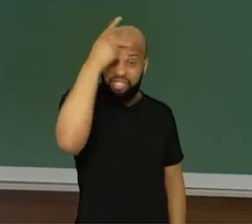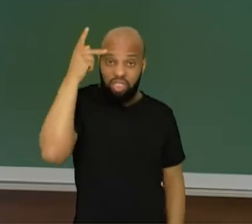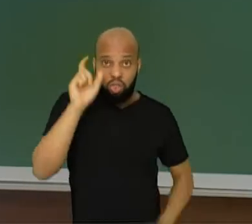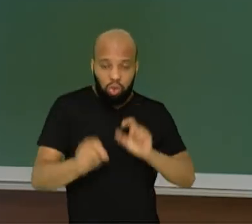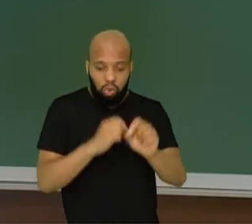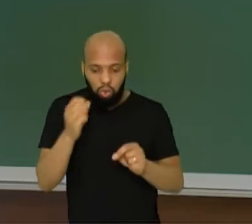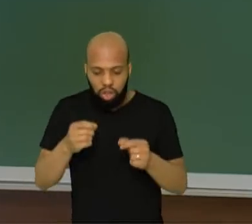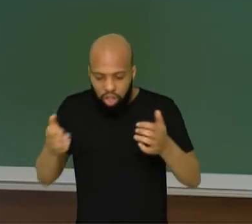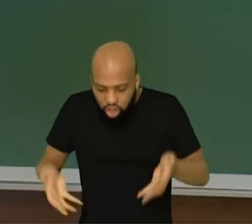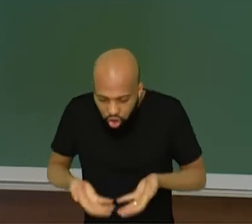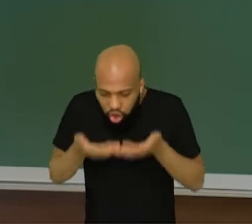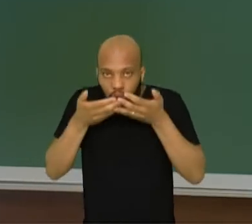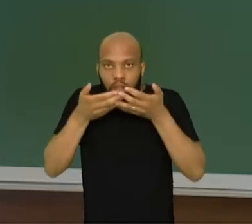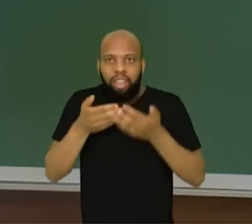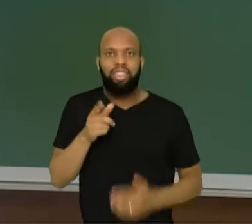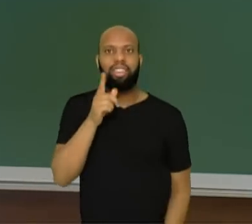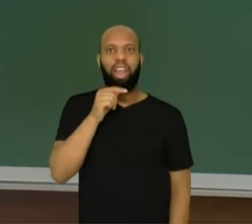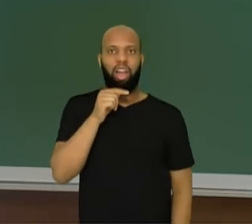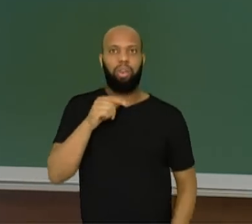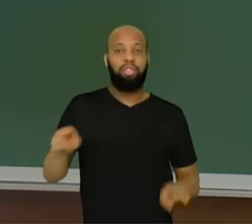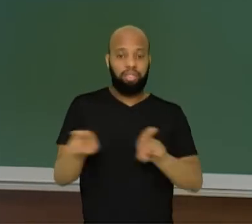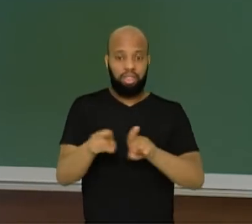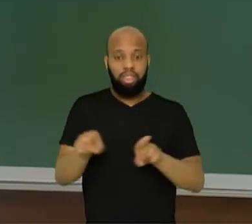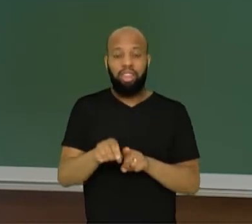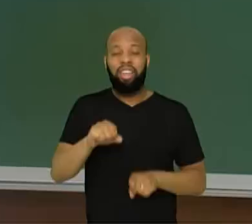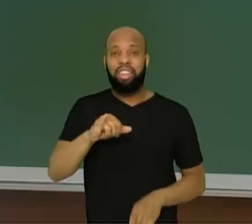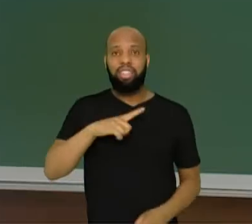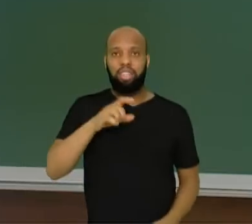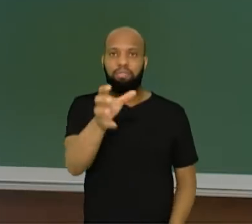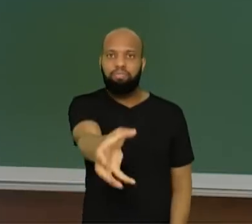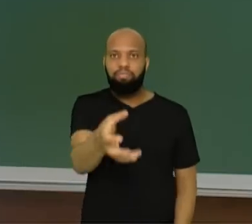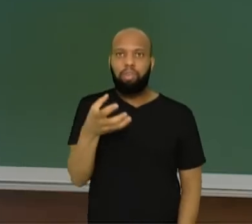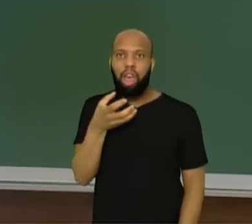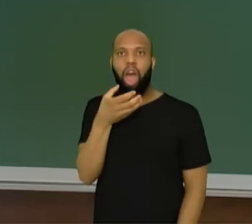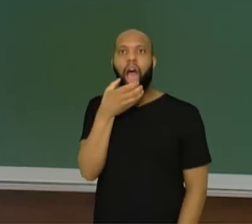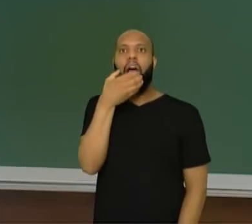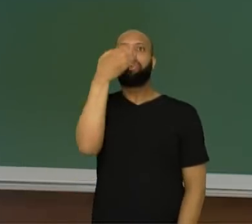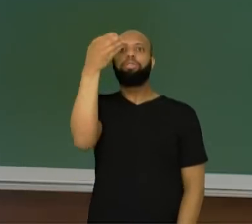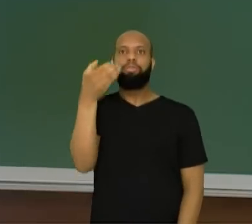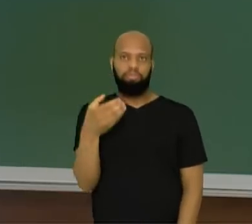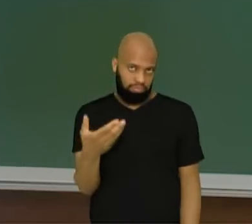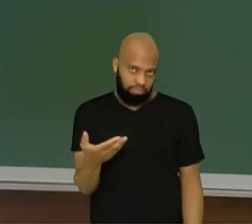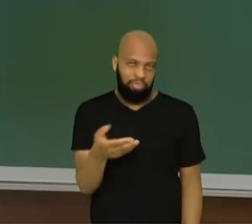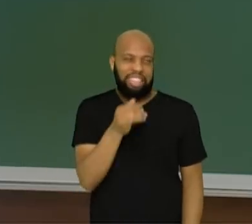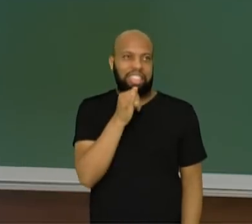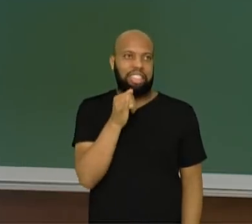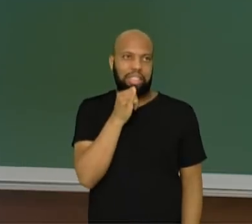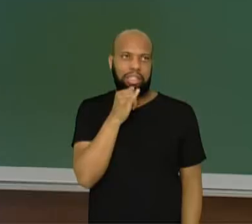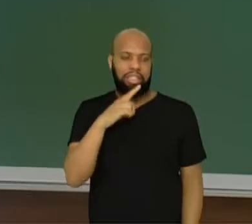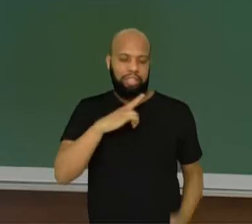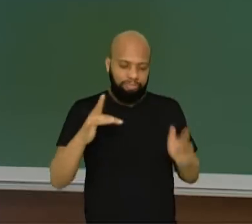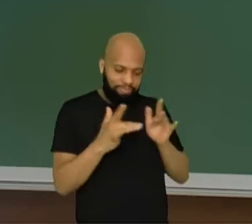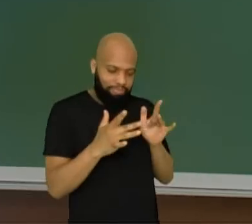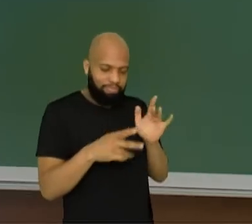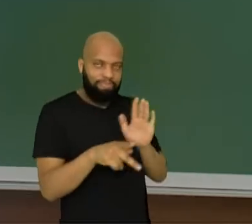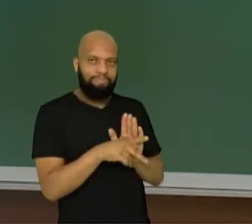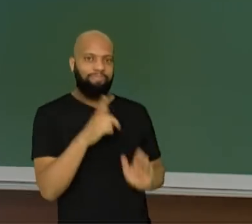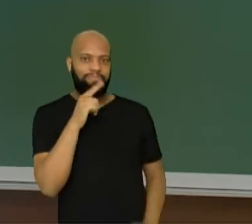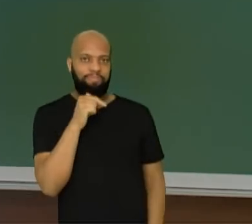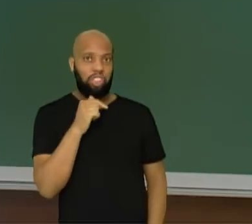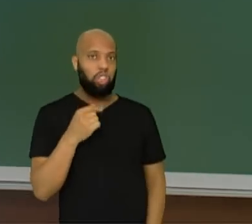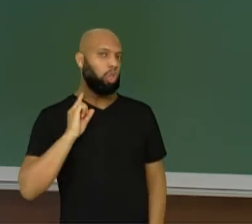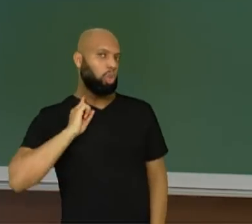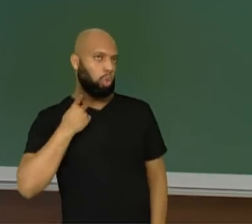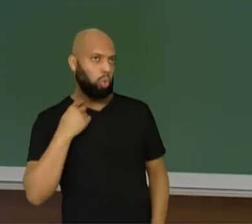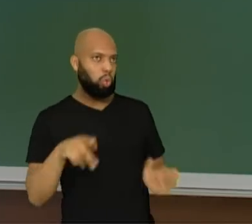ingere esta água, ou quando essa pessoa ingere um alimento que foi lavado, que teve contato com essa água contendo os